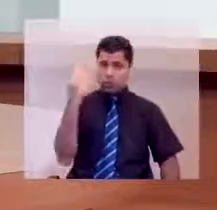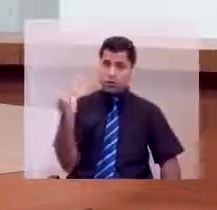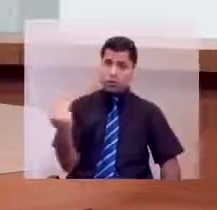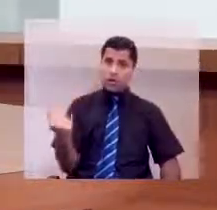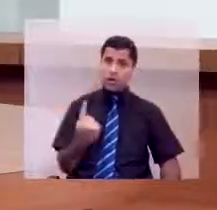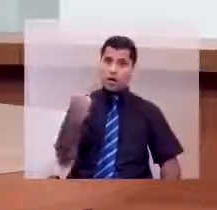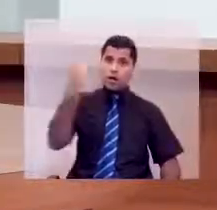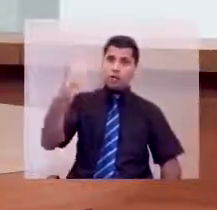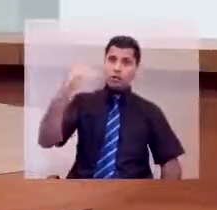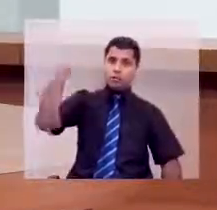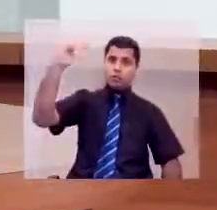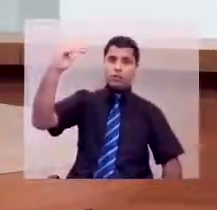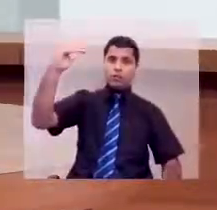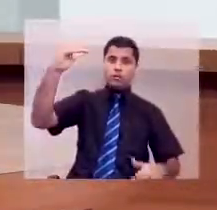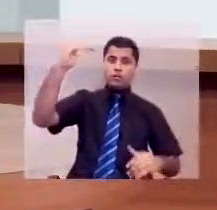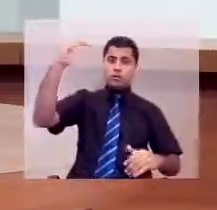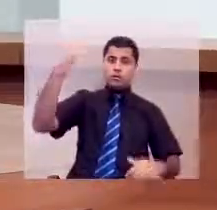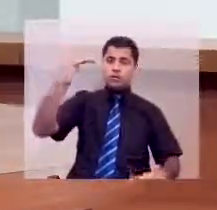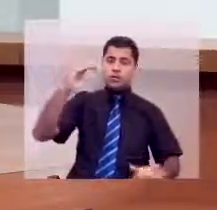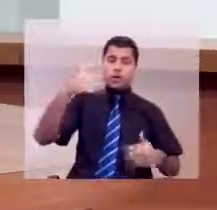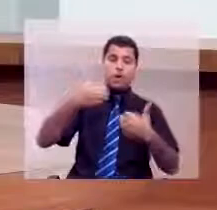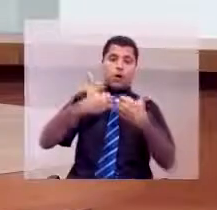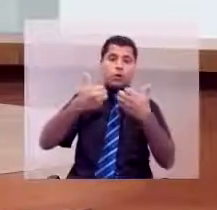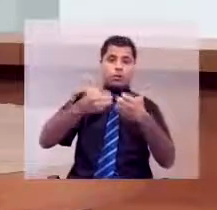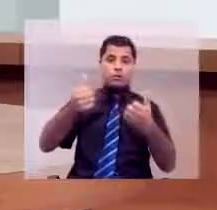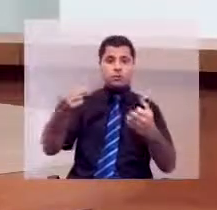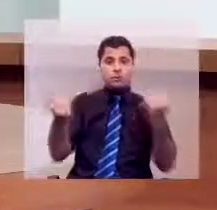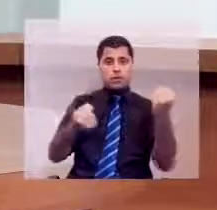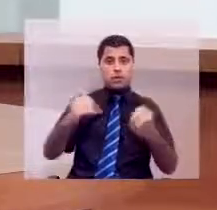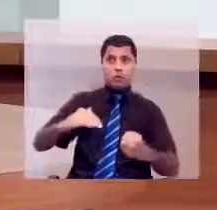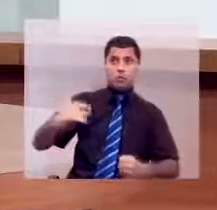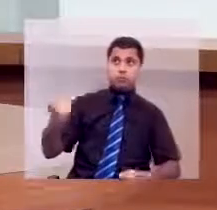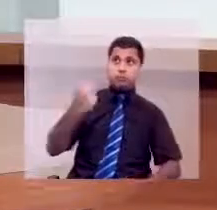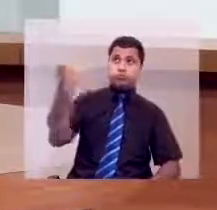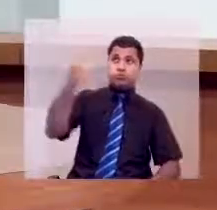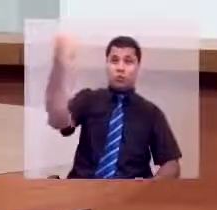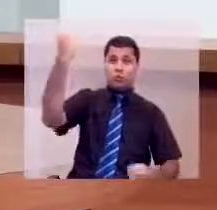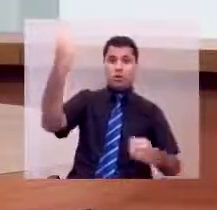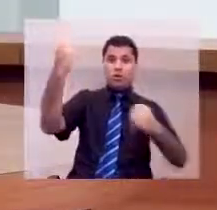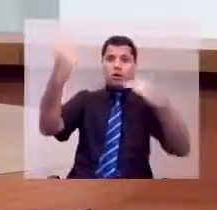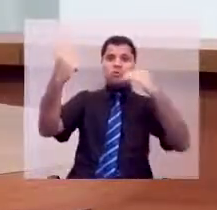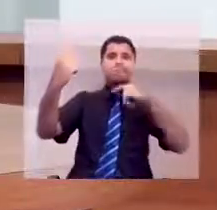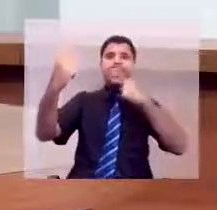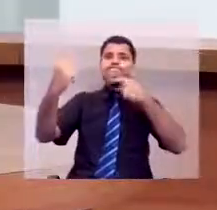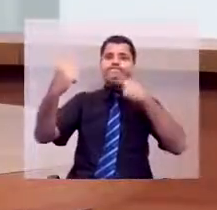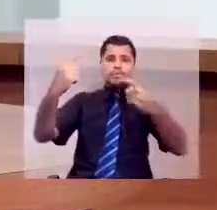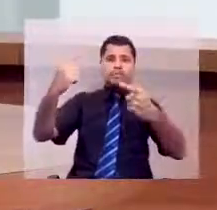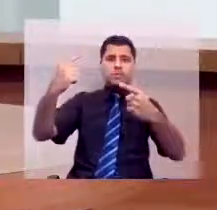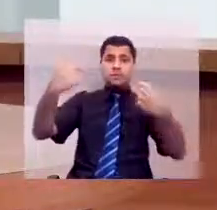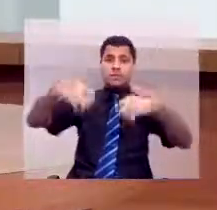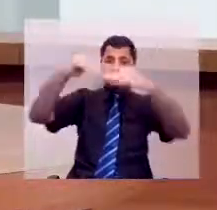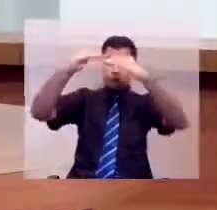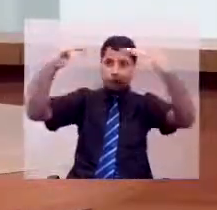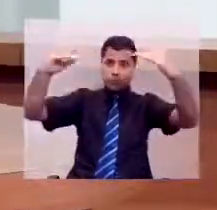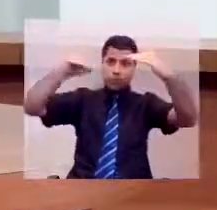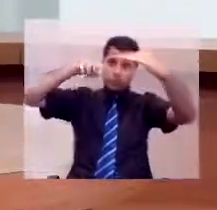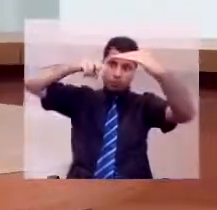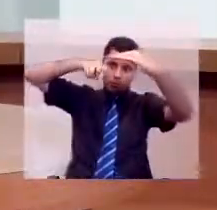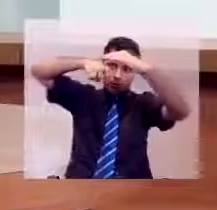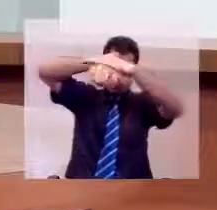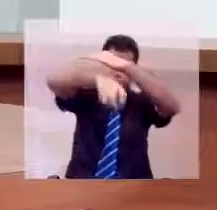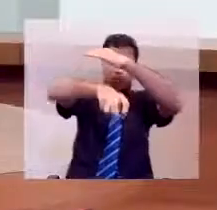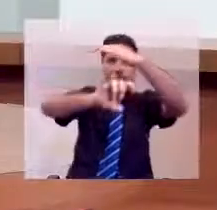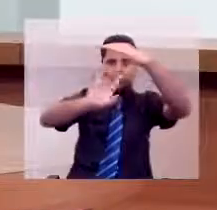para que nem ônibus, nem vans, veículos de grande porte, pudesse estacionar lá em cima,